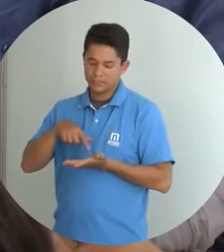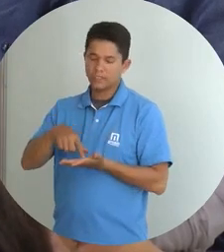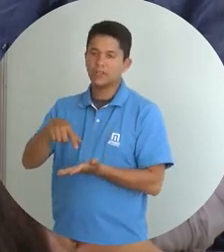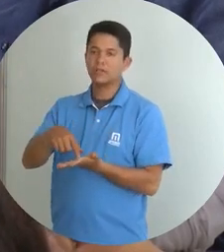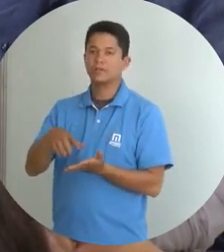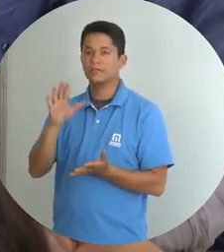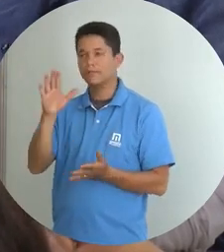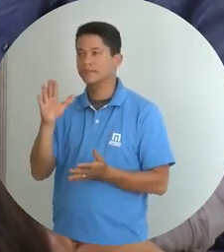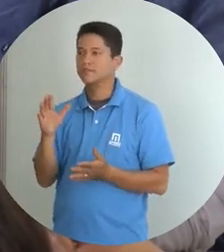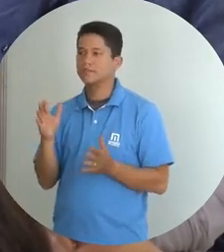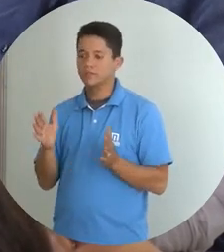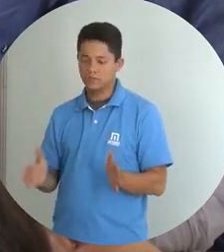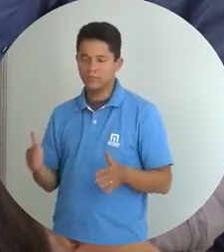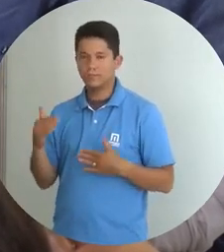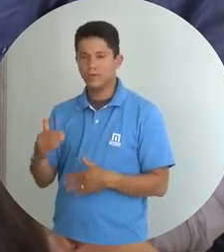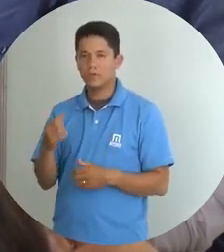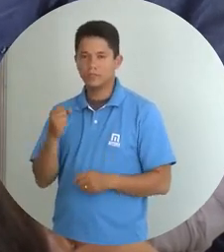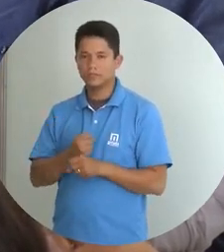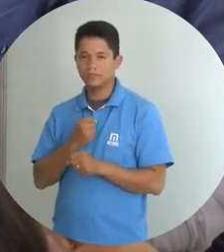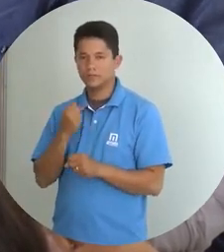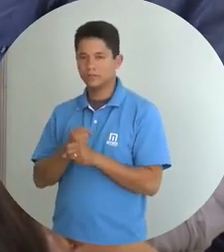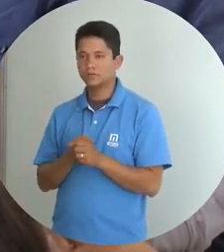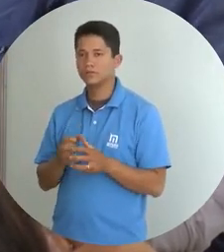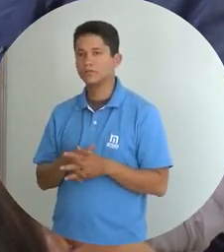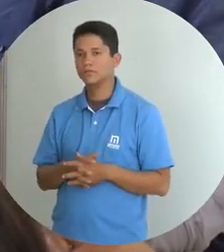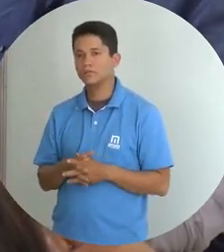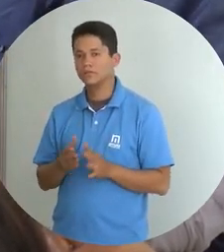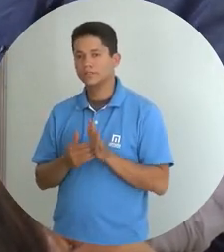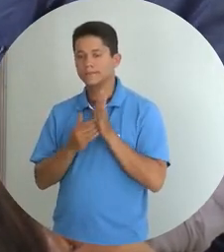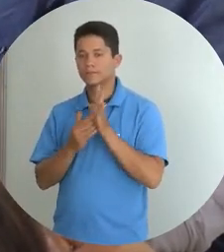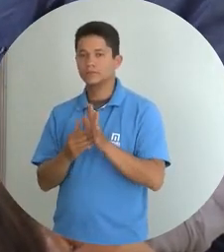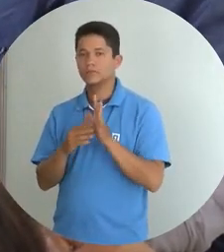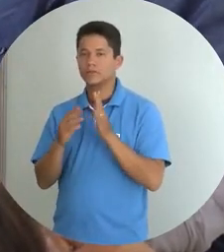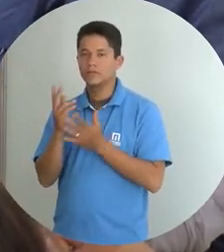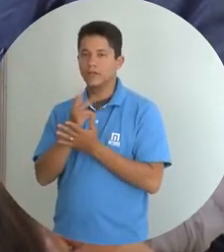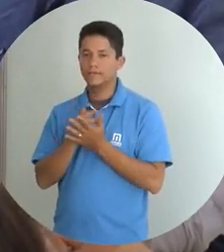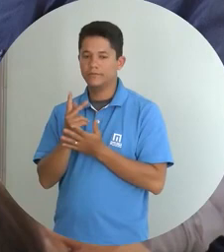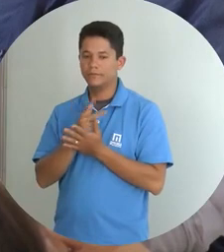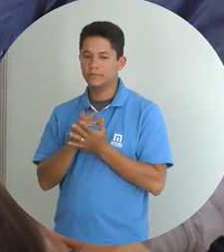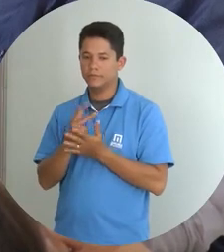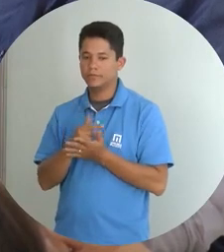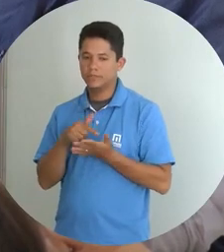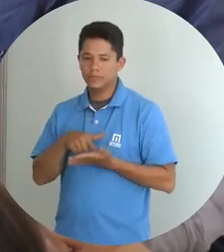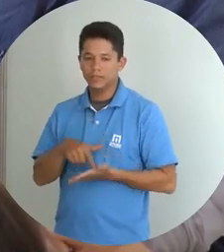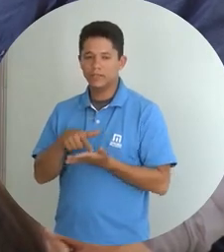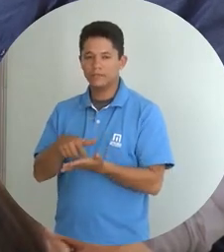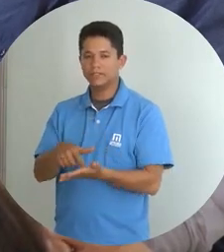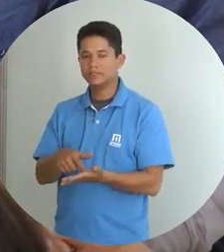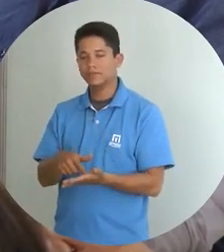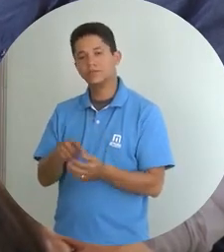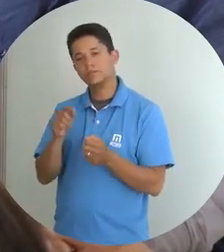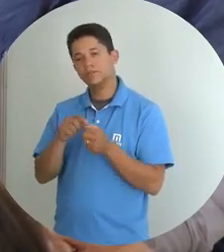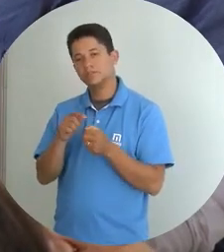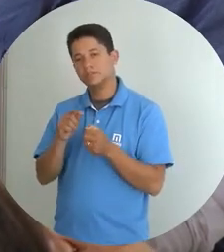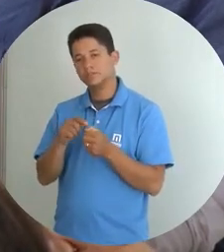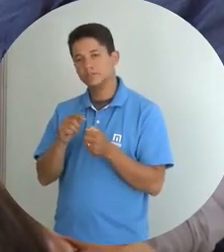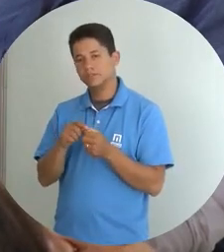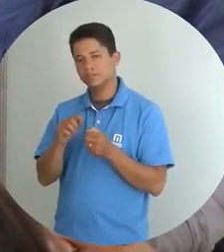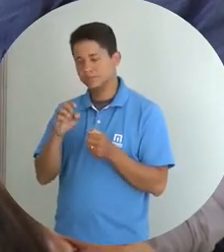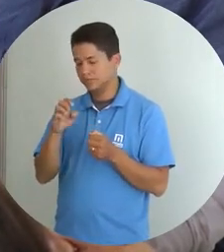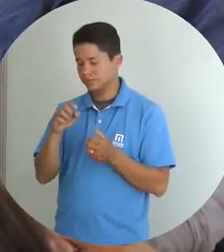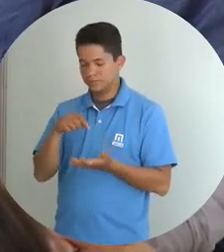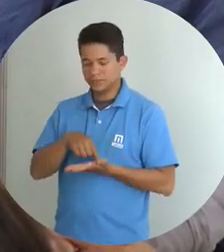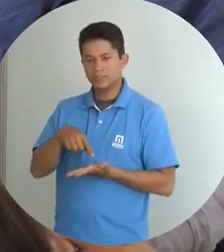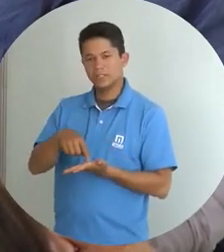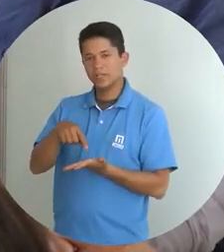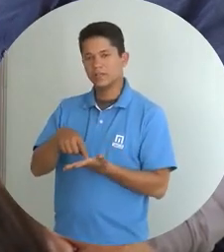o estaqueamento. Você me mostrou uma figura em que foi feita a cravação de estaca através de um bloco existente para um